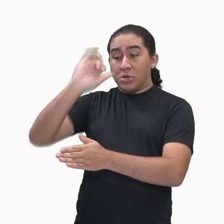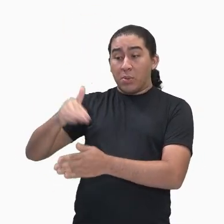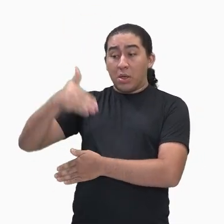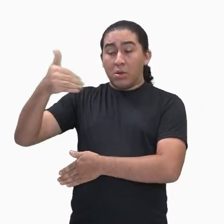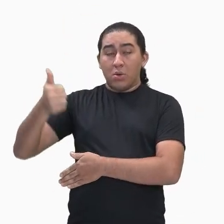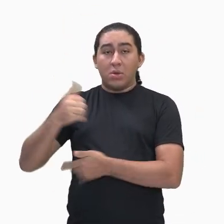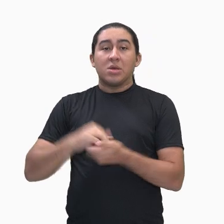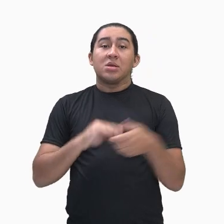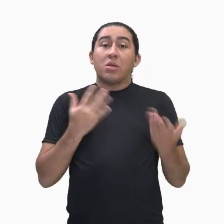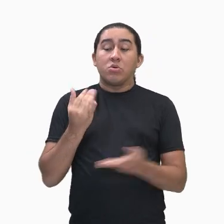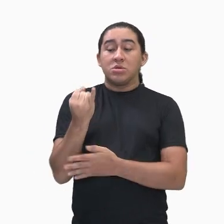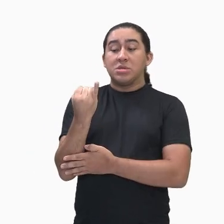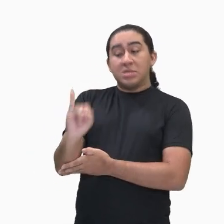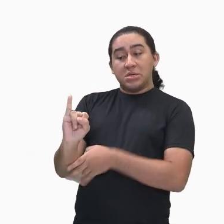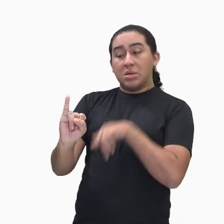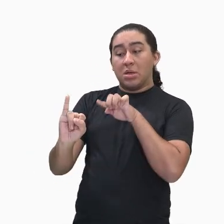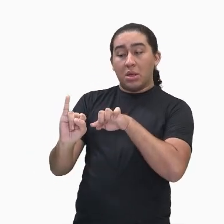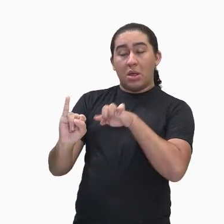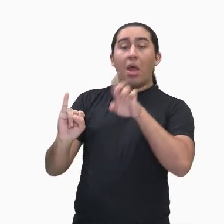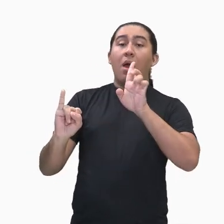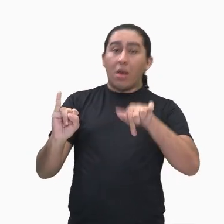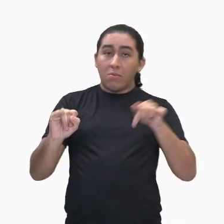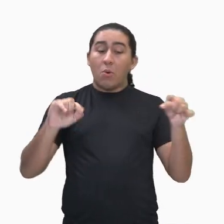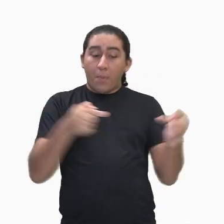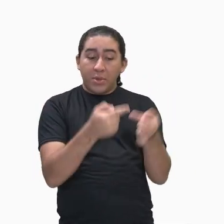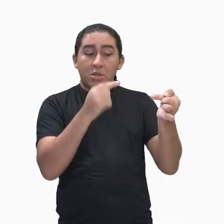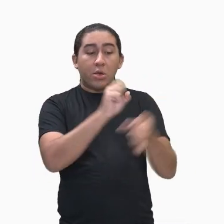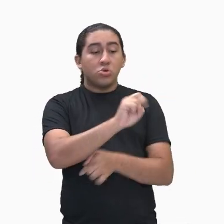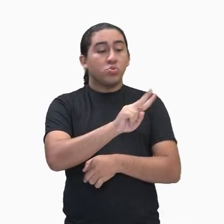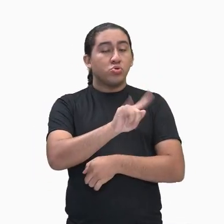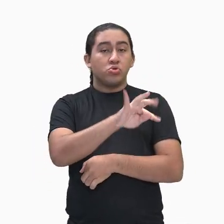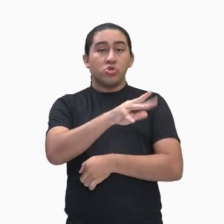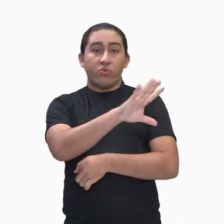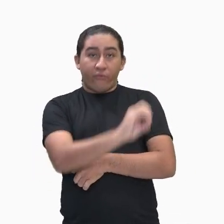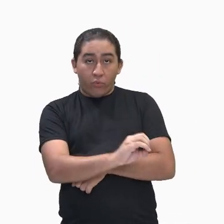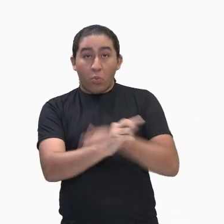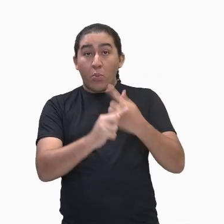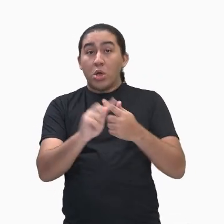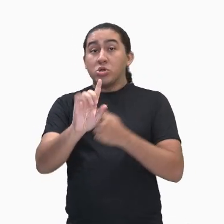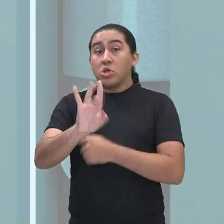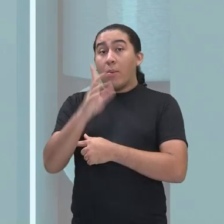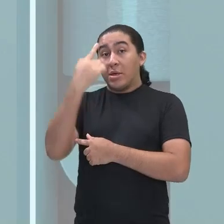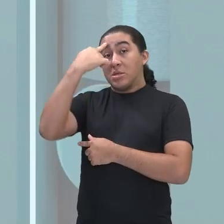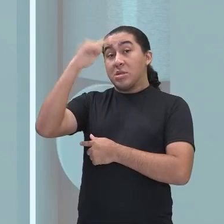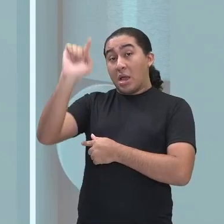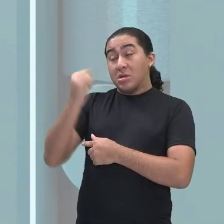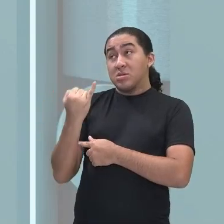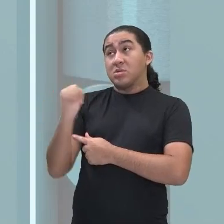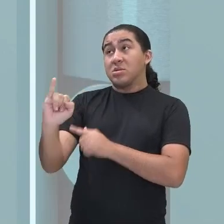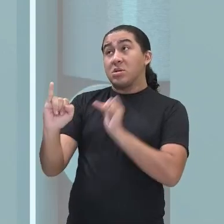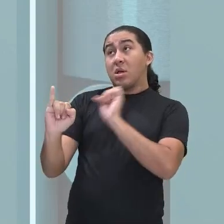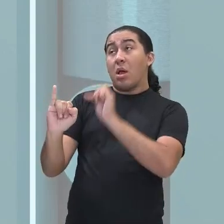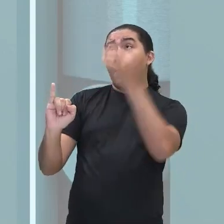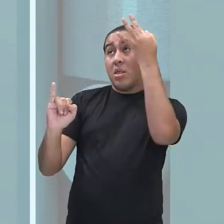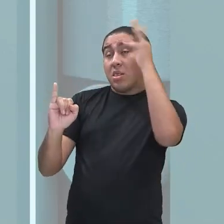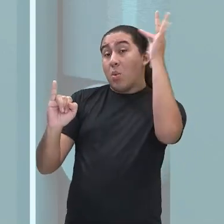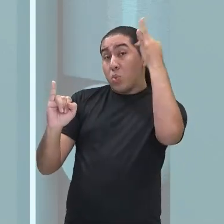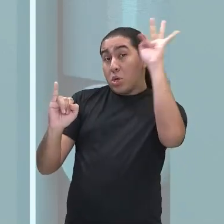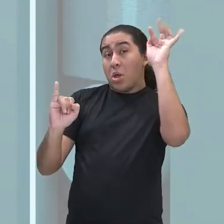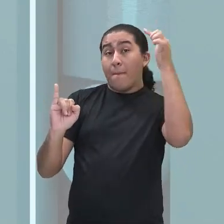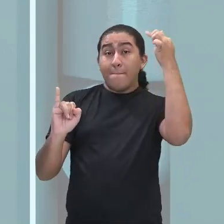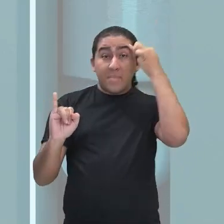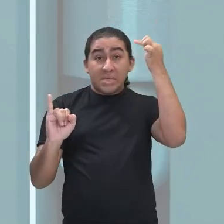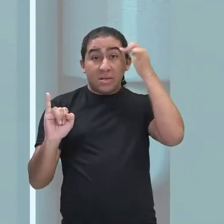está no subjuntivo, porque é só uma ideia, né, uma hipótese. Mas não